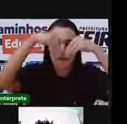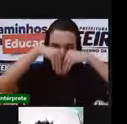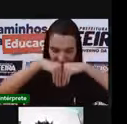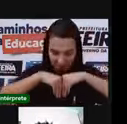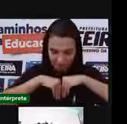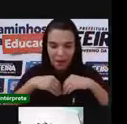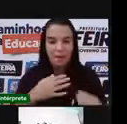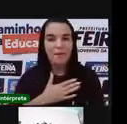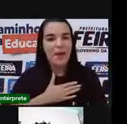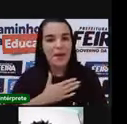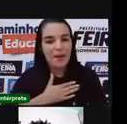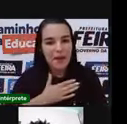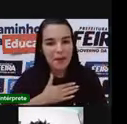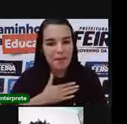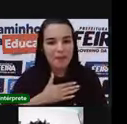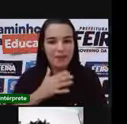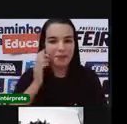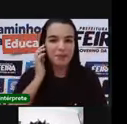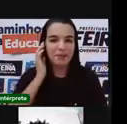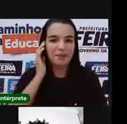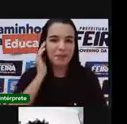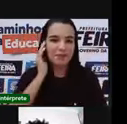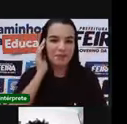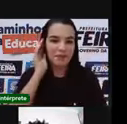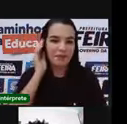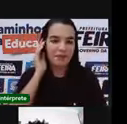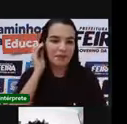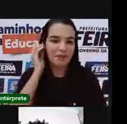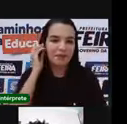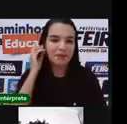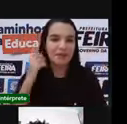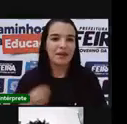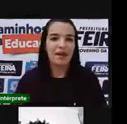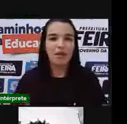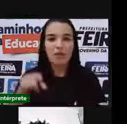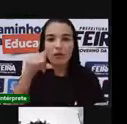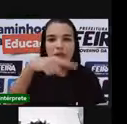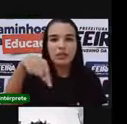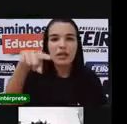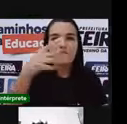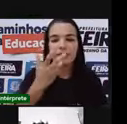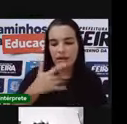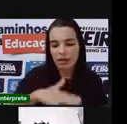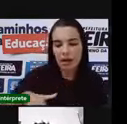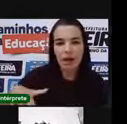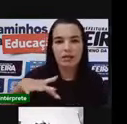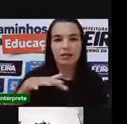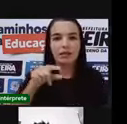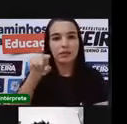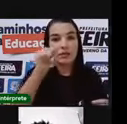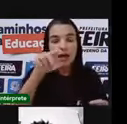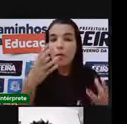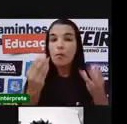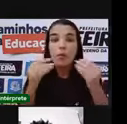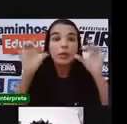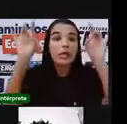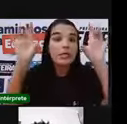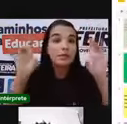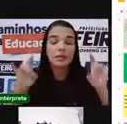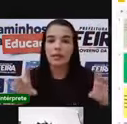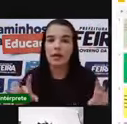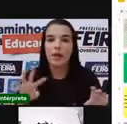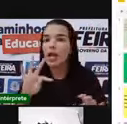aí, vocês são muito especiais para a gente, professora, professor, tá bom? Vocês são tudo para